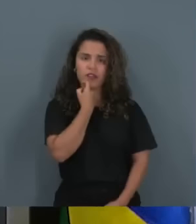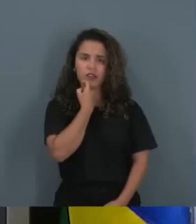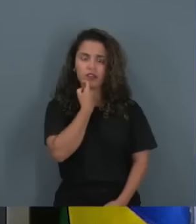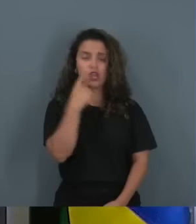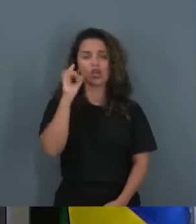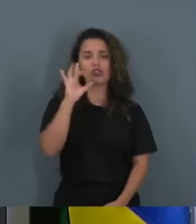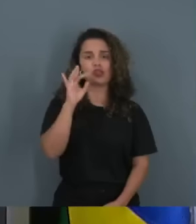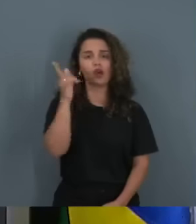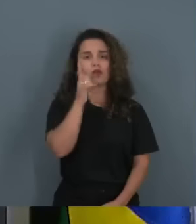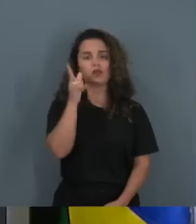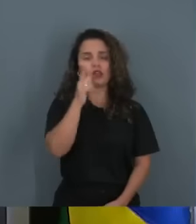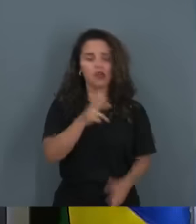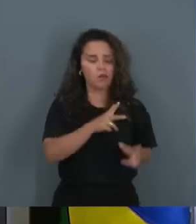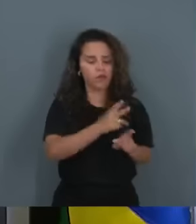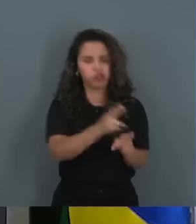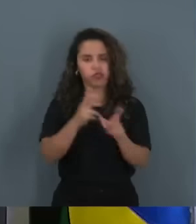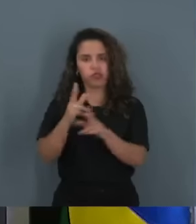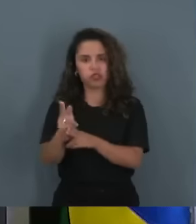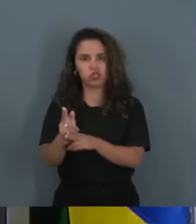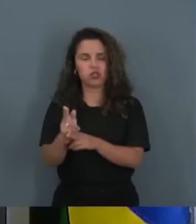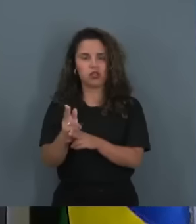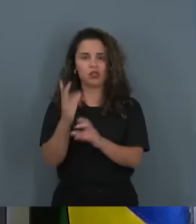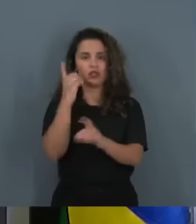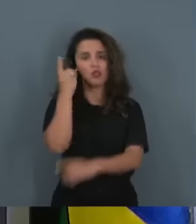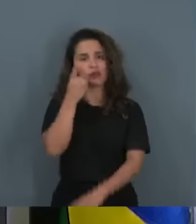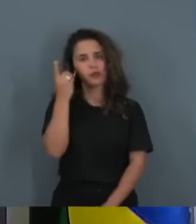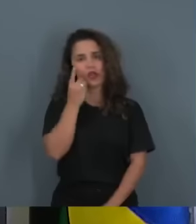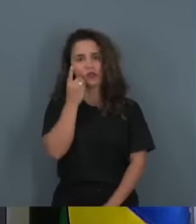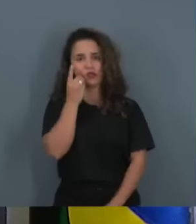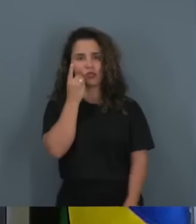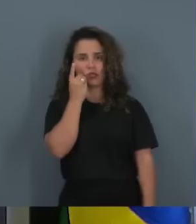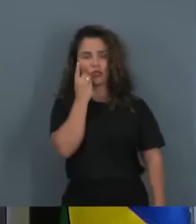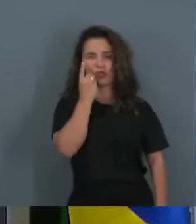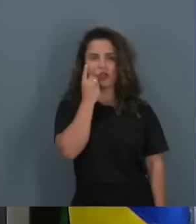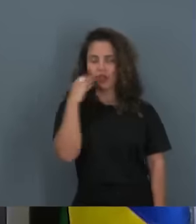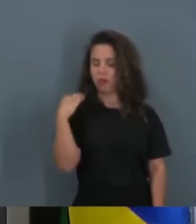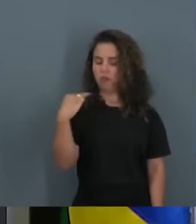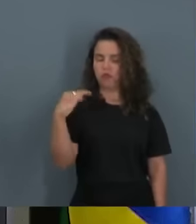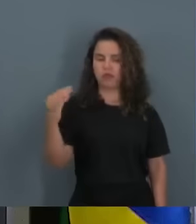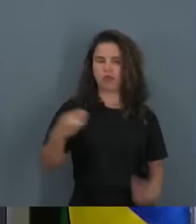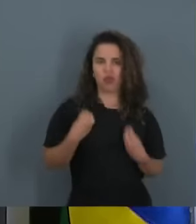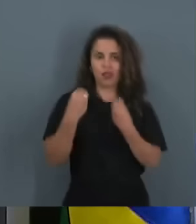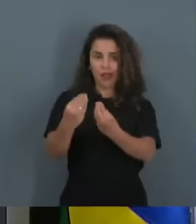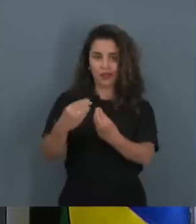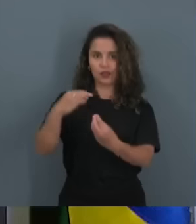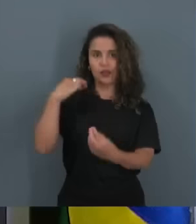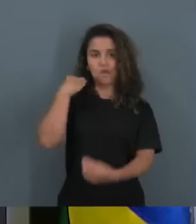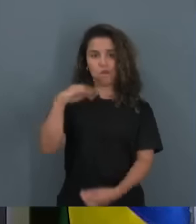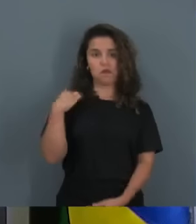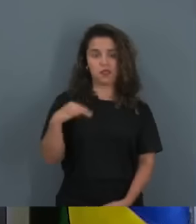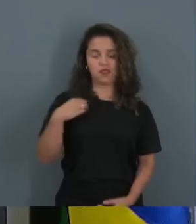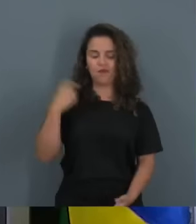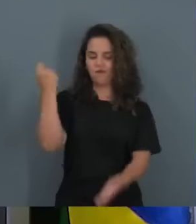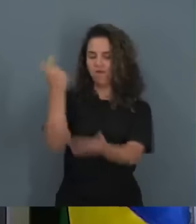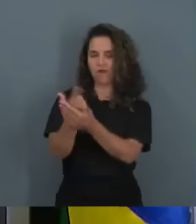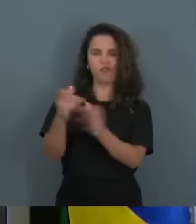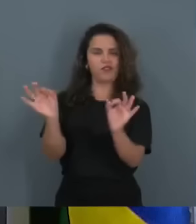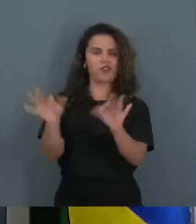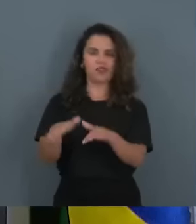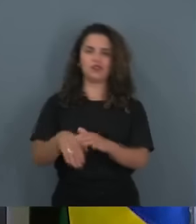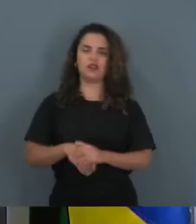caçar os deputados. É missão dada, missão cumprida, o que a gente viu aqui na eleição